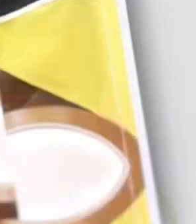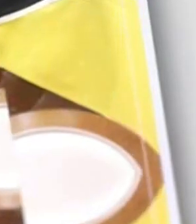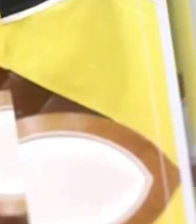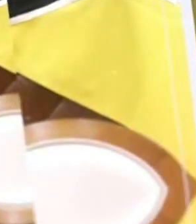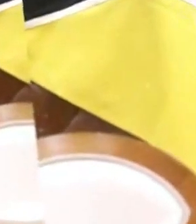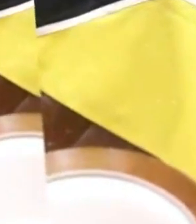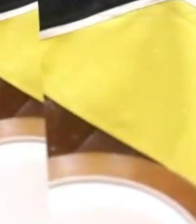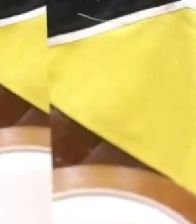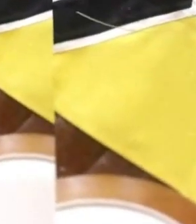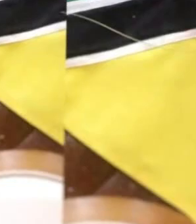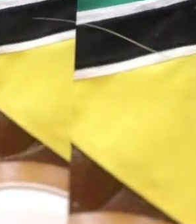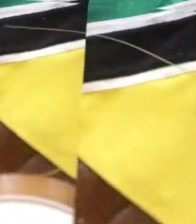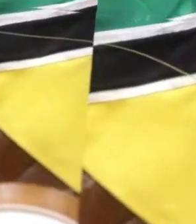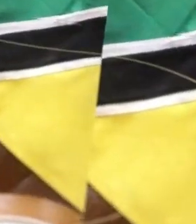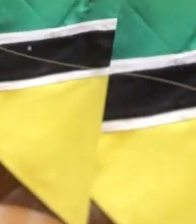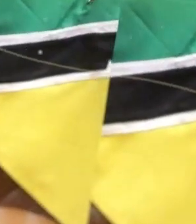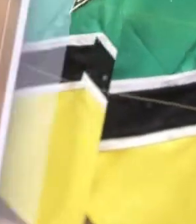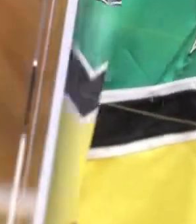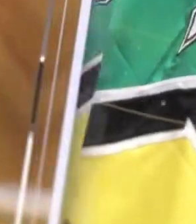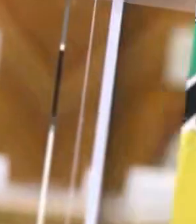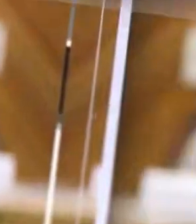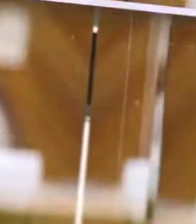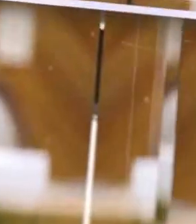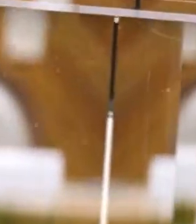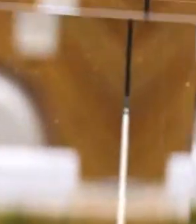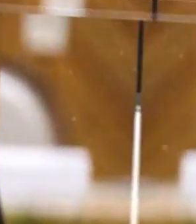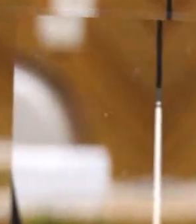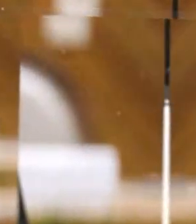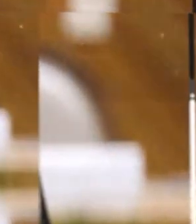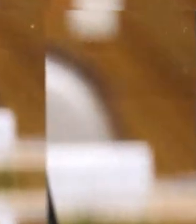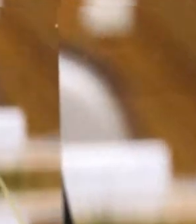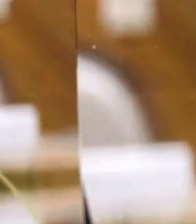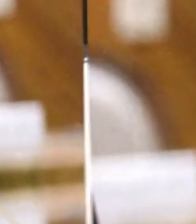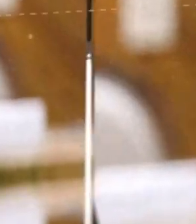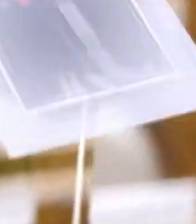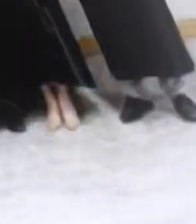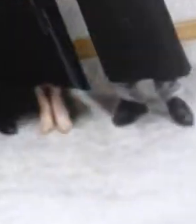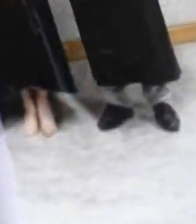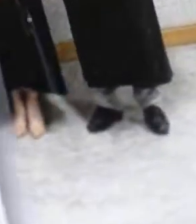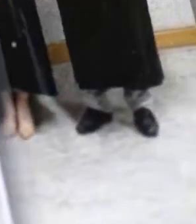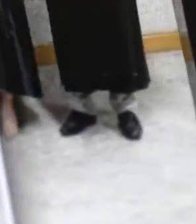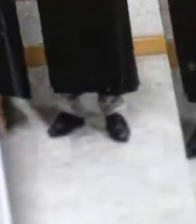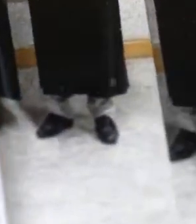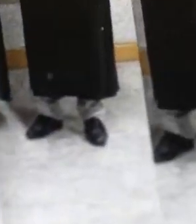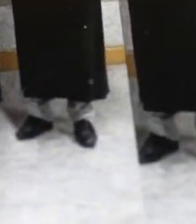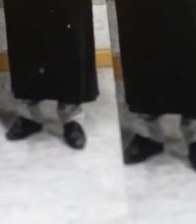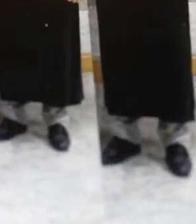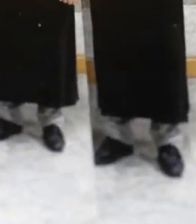sequência as imagens do plenário, Tribunal Eleitoral do Amparo e seus magistrados.